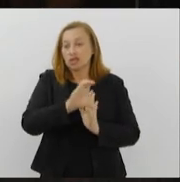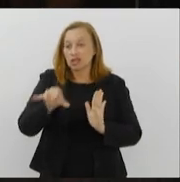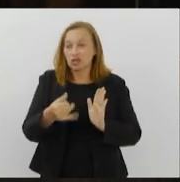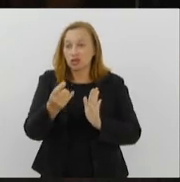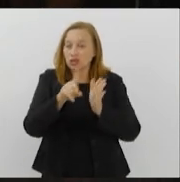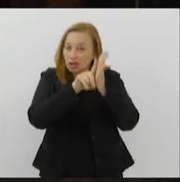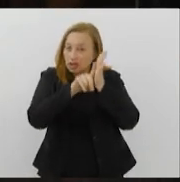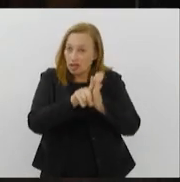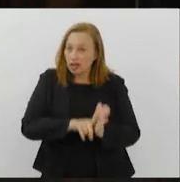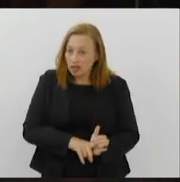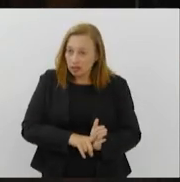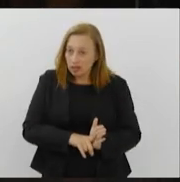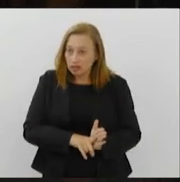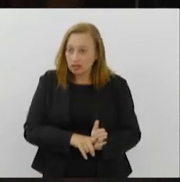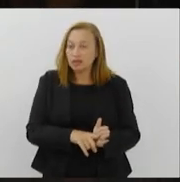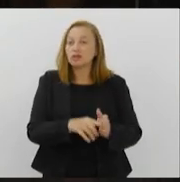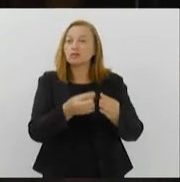possível